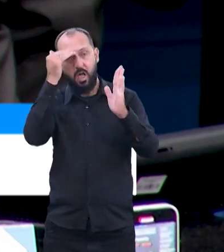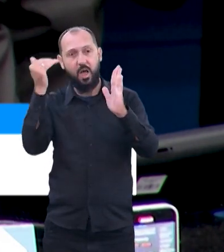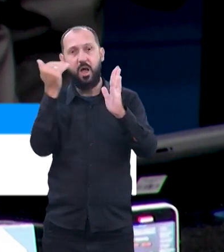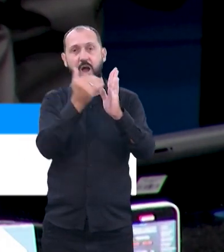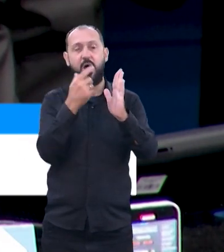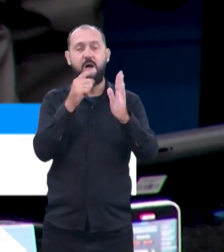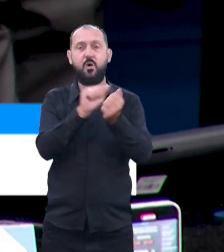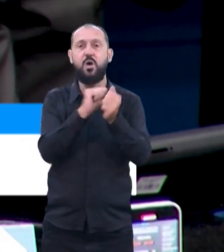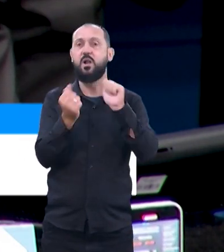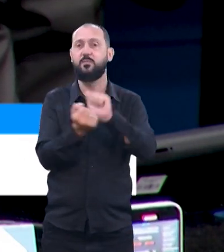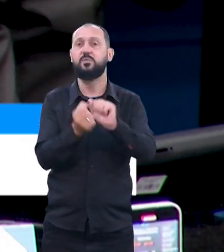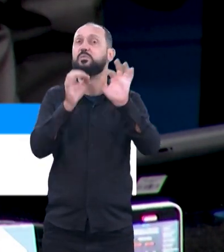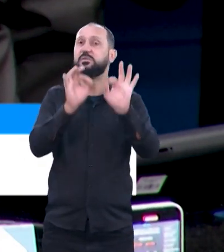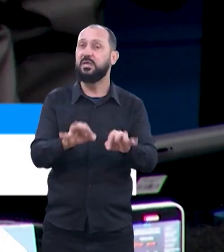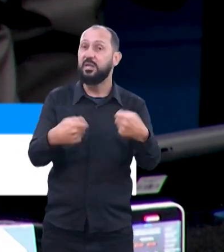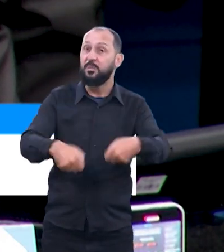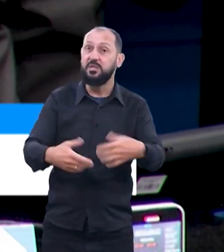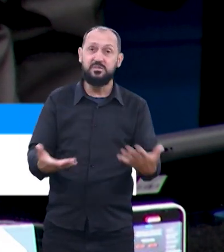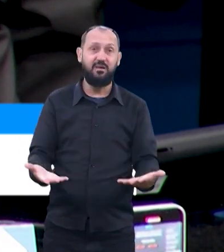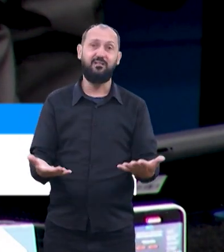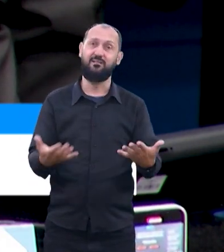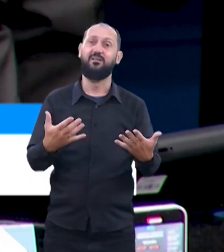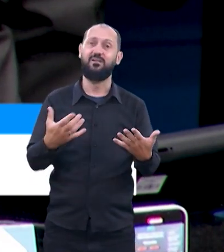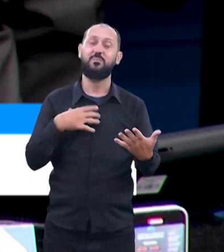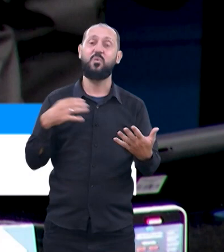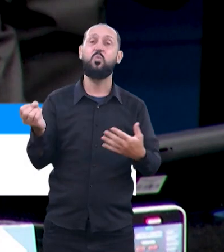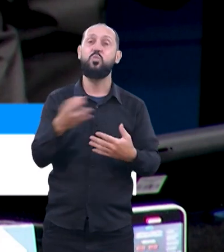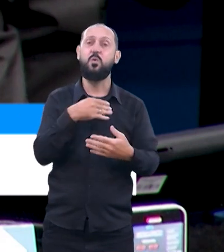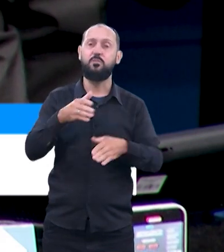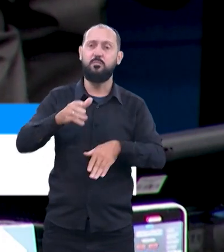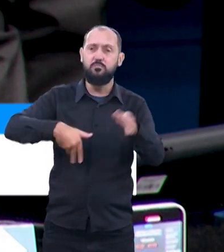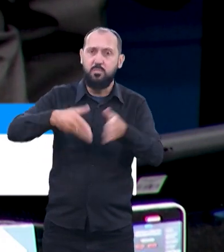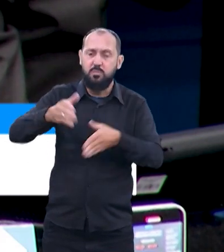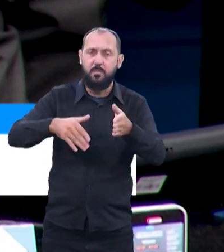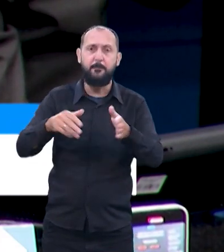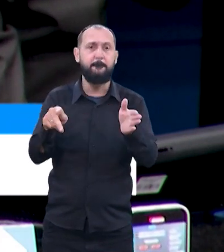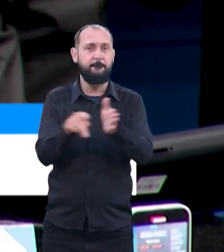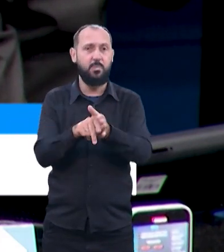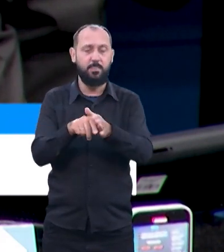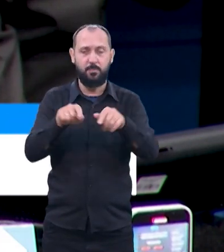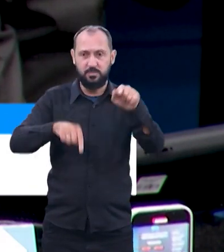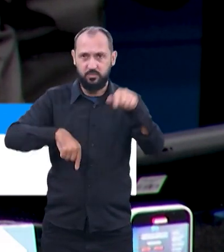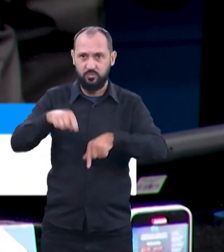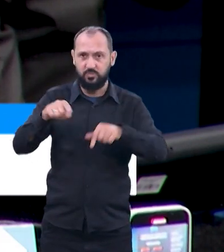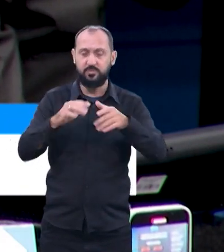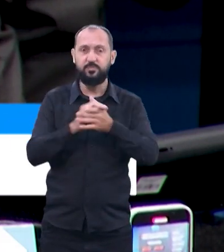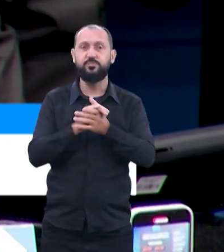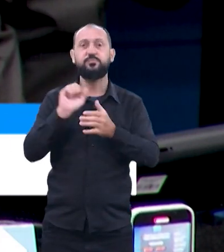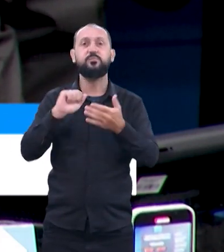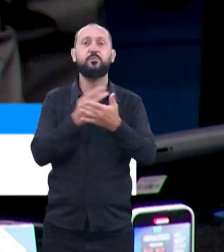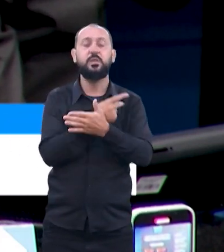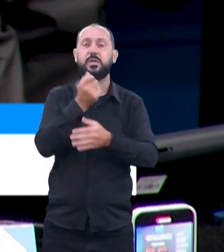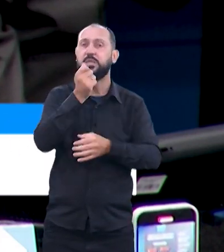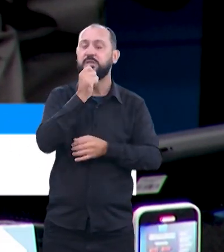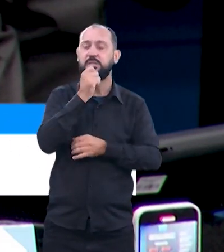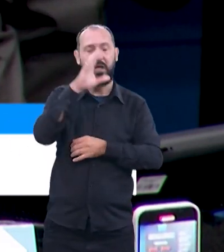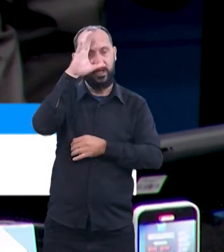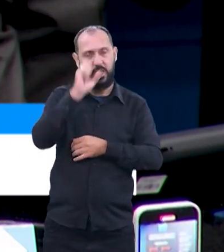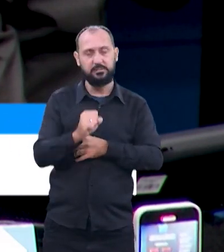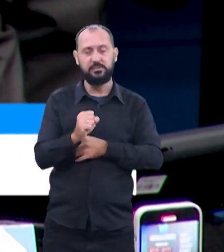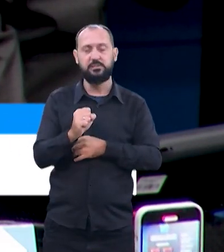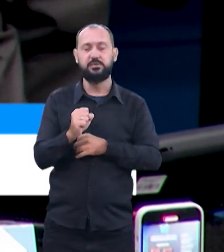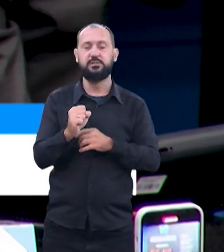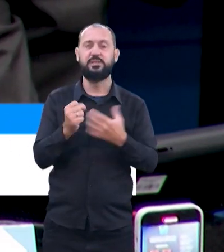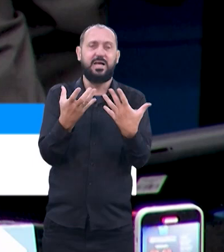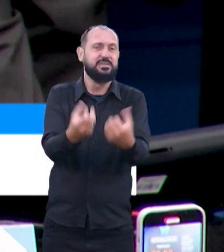cumprir, fazendo os acertos necessários em função do novo tráfego definido para a rodovia. Então, o